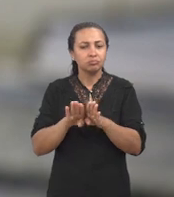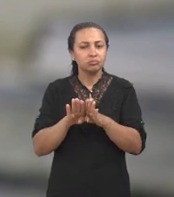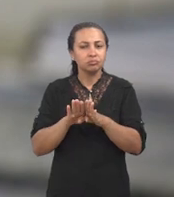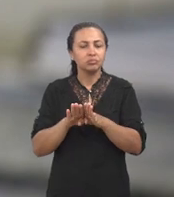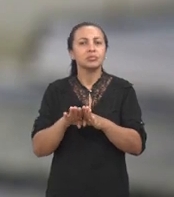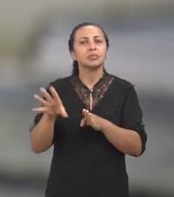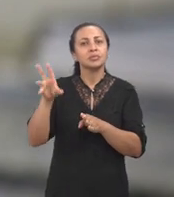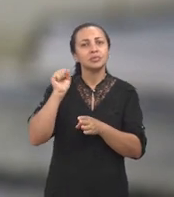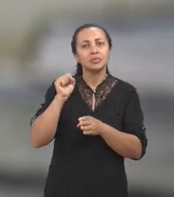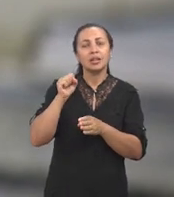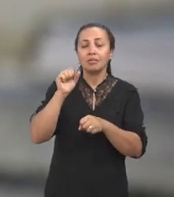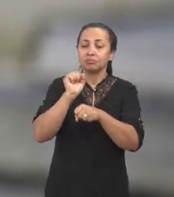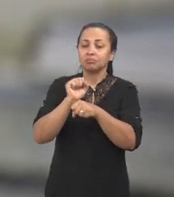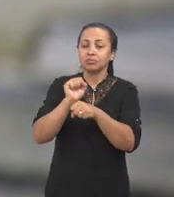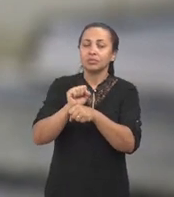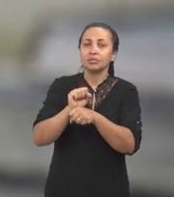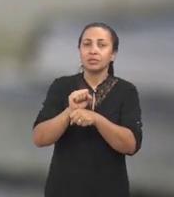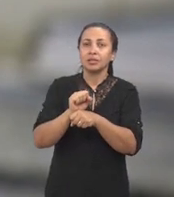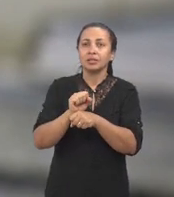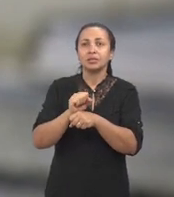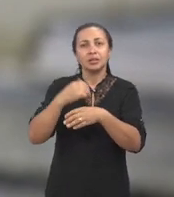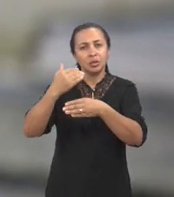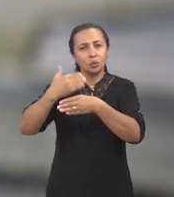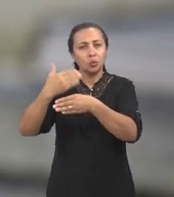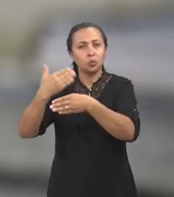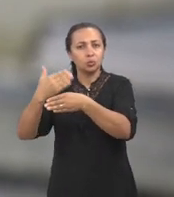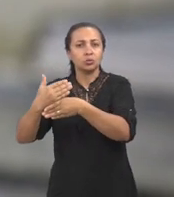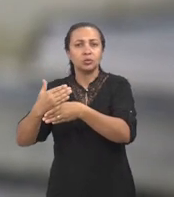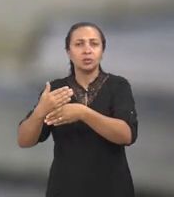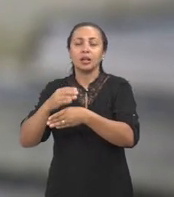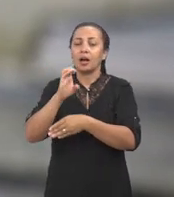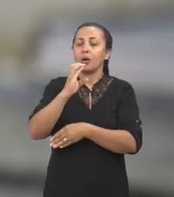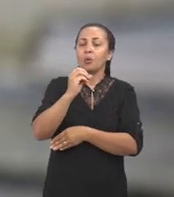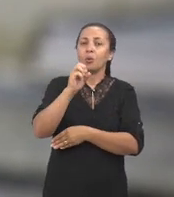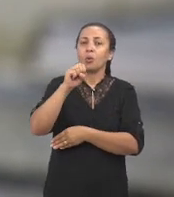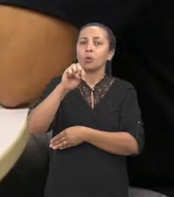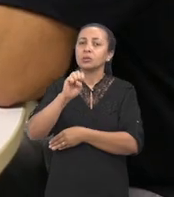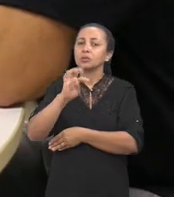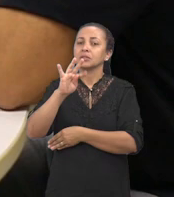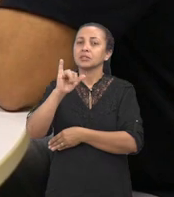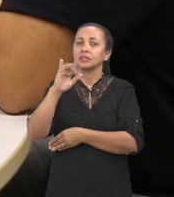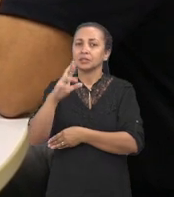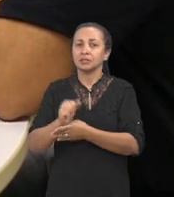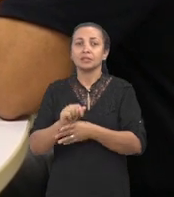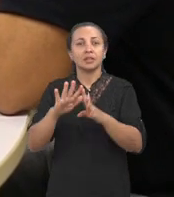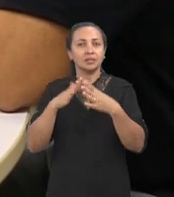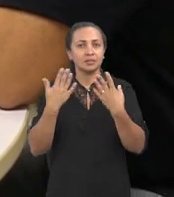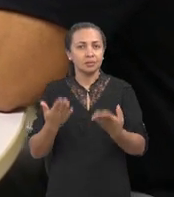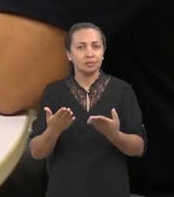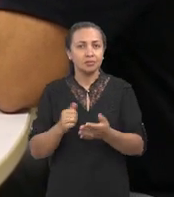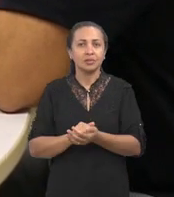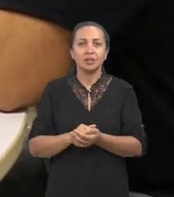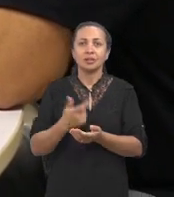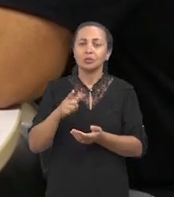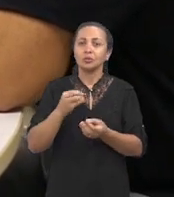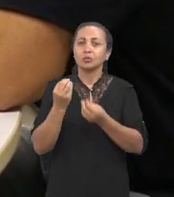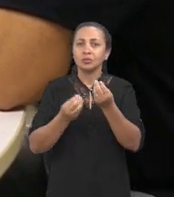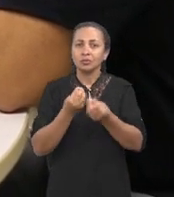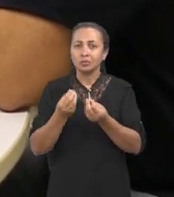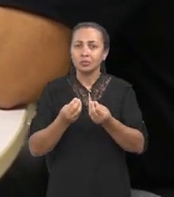missão misturar os aspectos físicos está só na costeira para isso